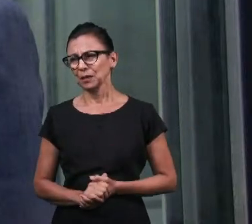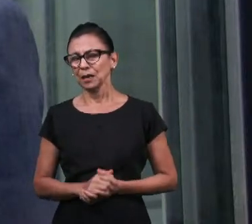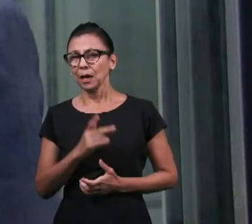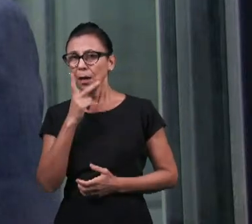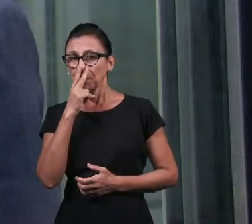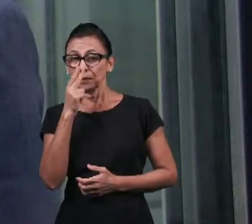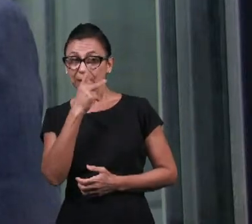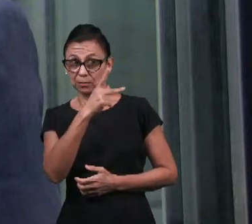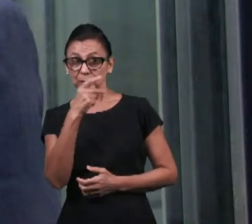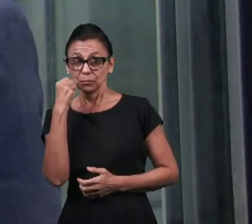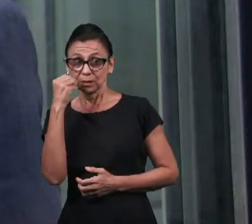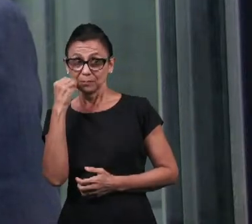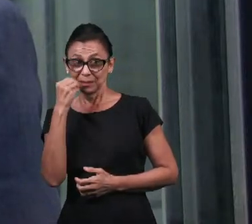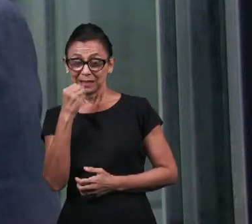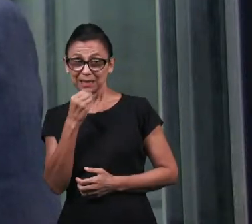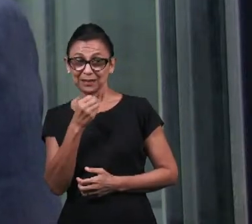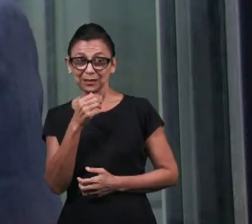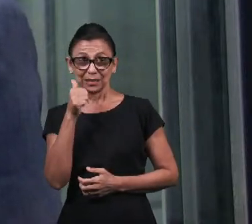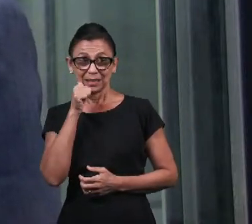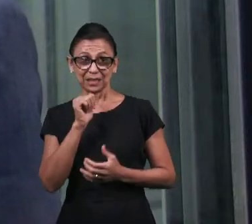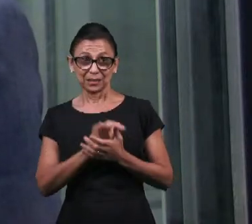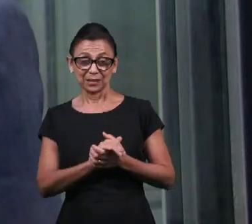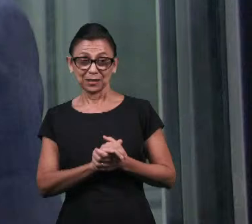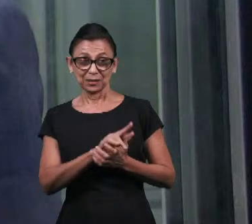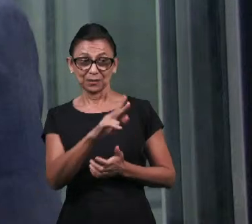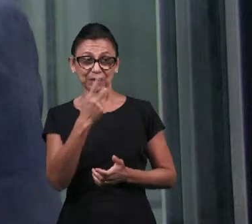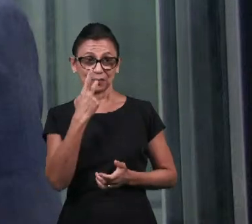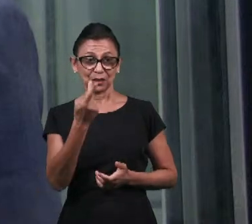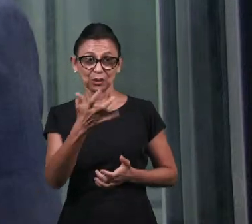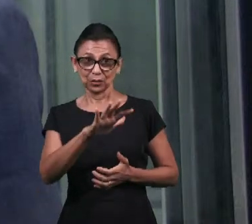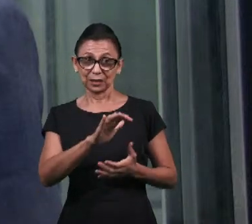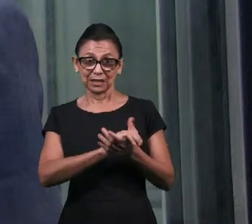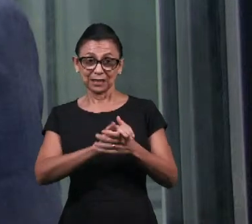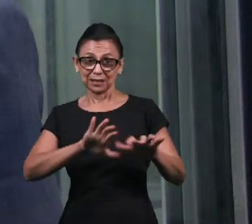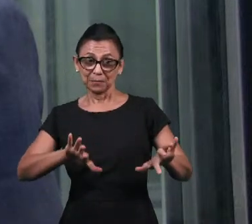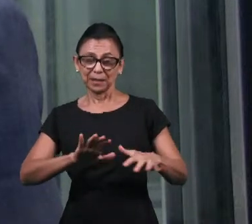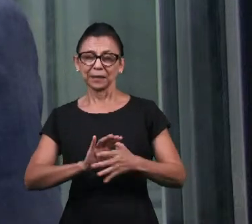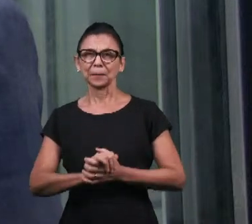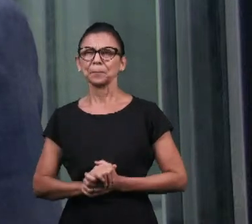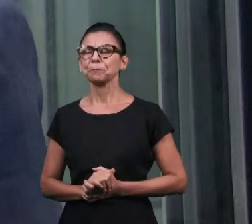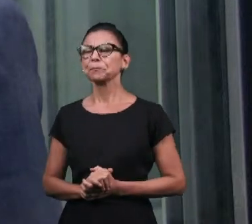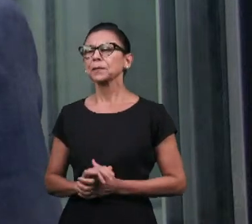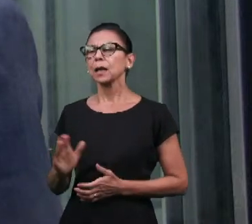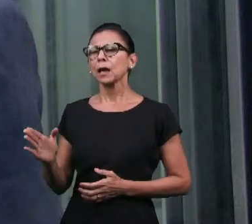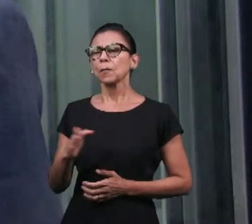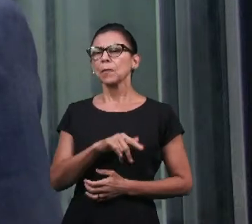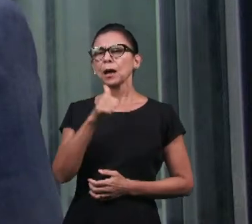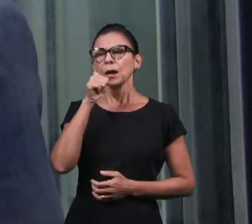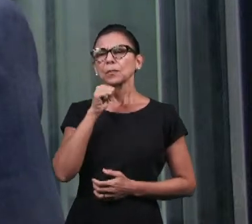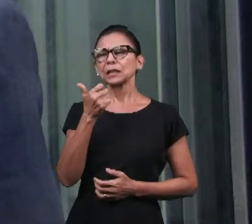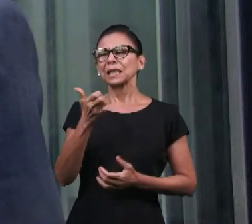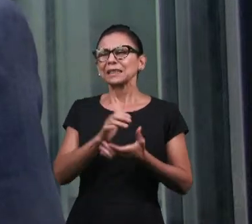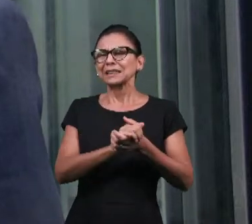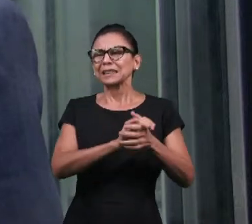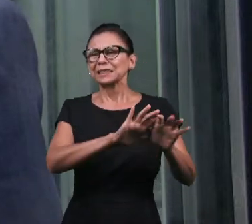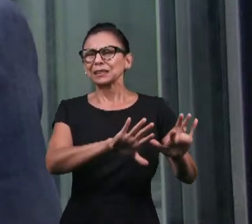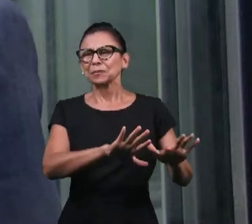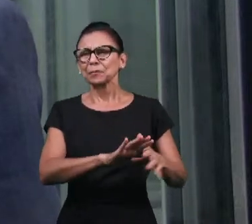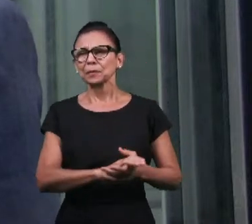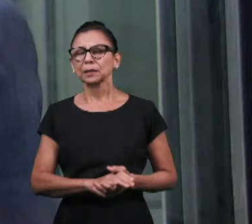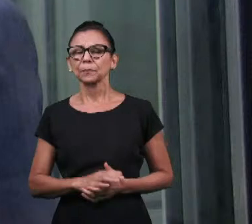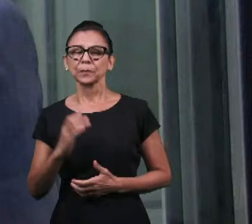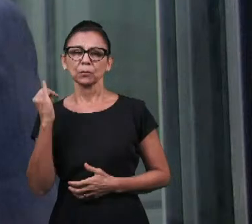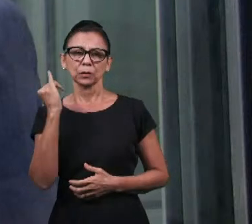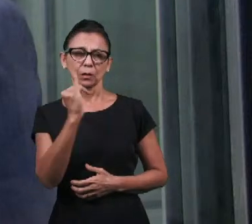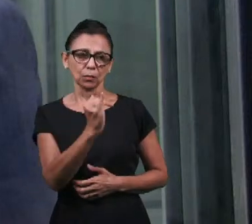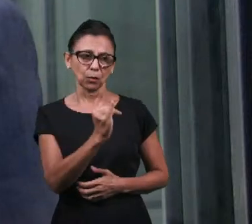que você contou não queria se separar. Não desistiu, e né? E eu disse a ela que Deus tinha um tempo que nós não entendíamos e que